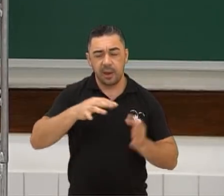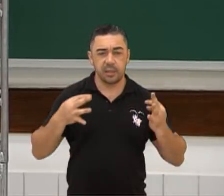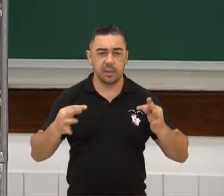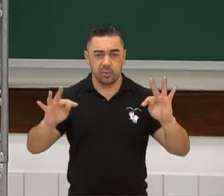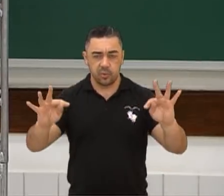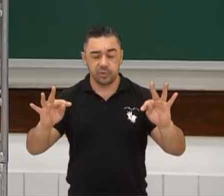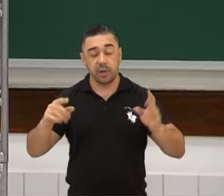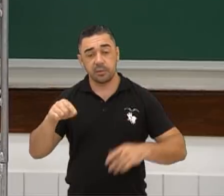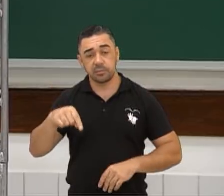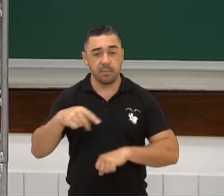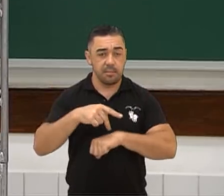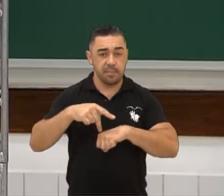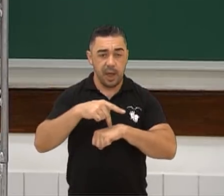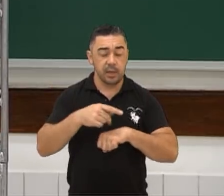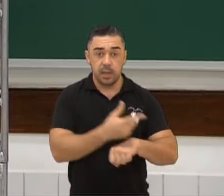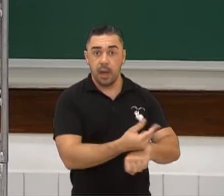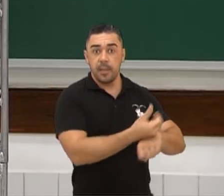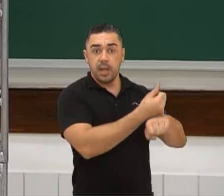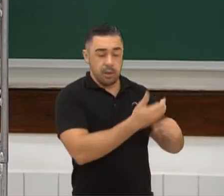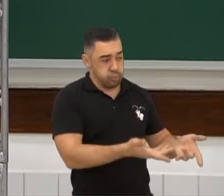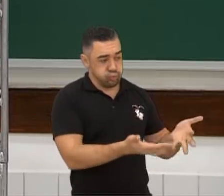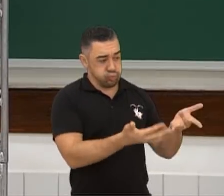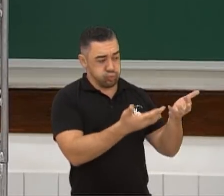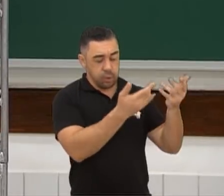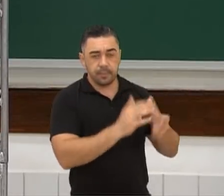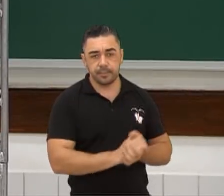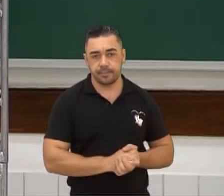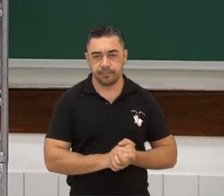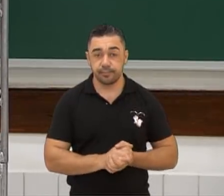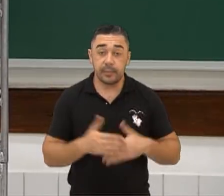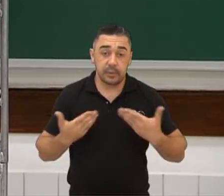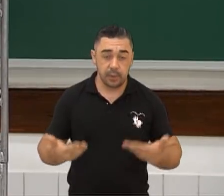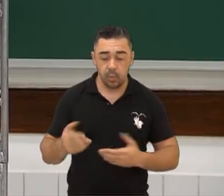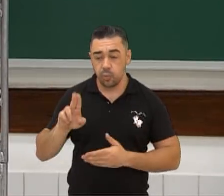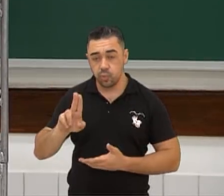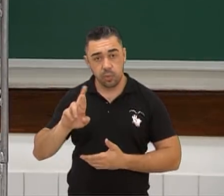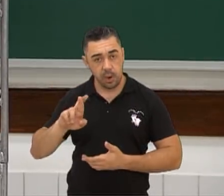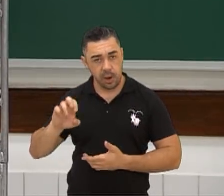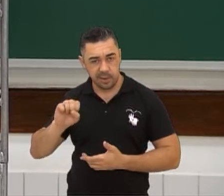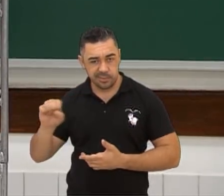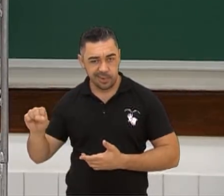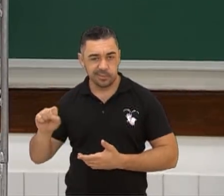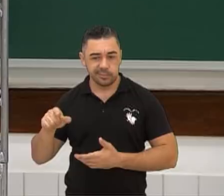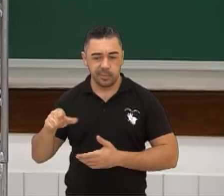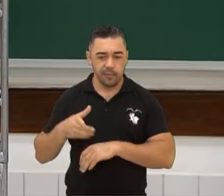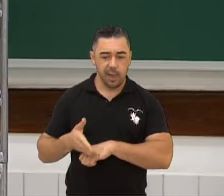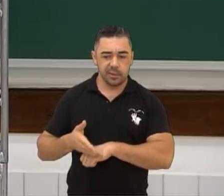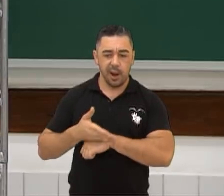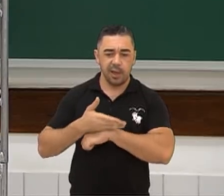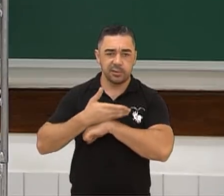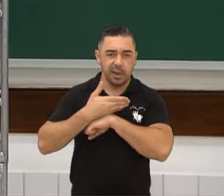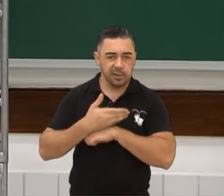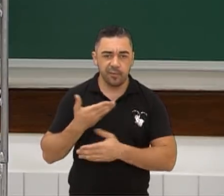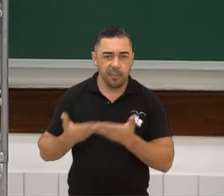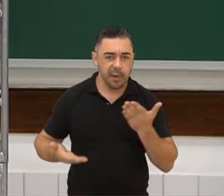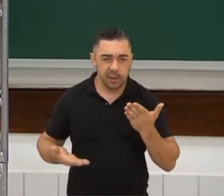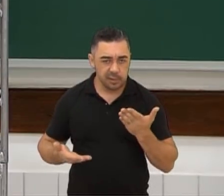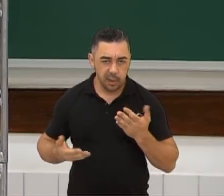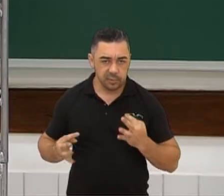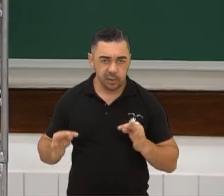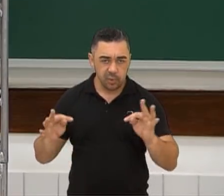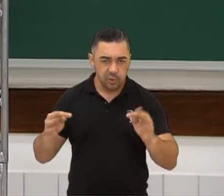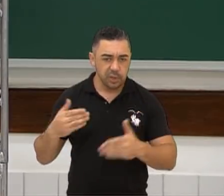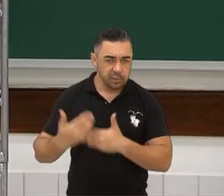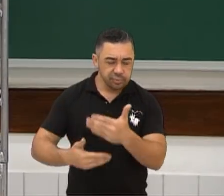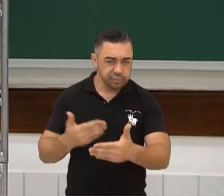tecnológicas, onde os países capitalistas estavam se destacando. Então, a União Soviética estava ficando obsoleta, para trás, perdendo